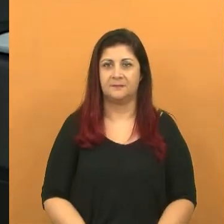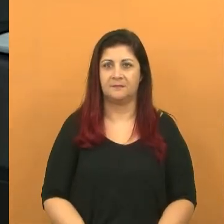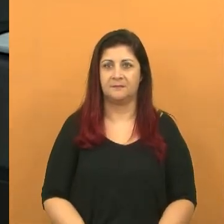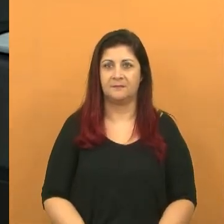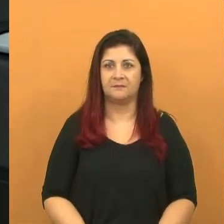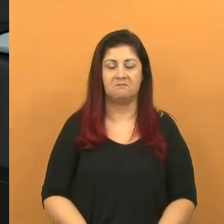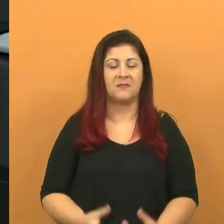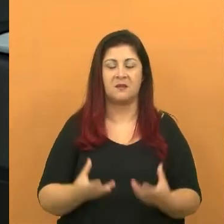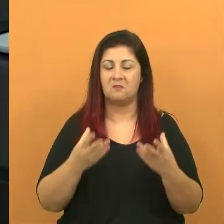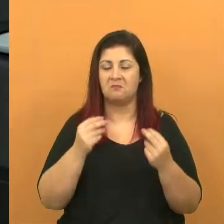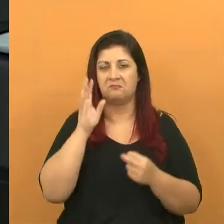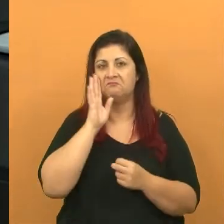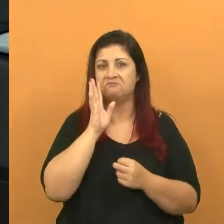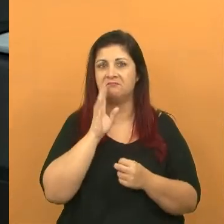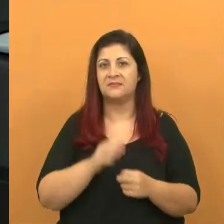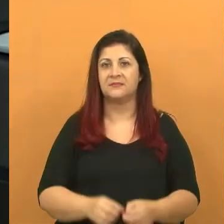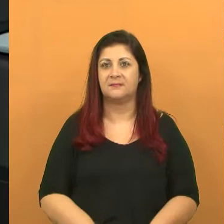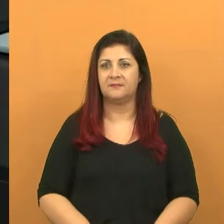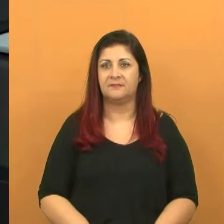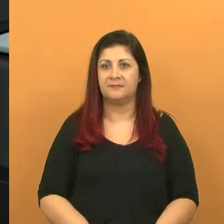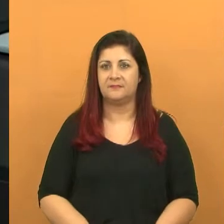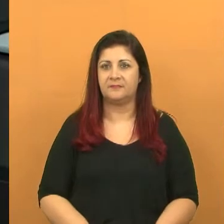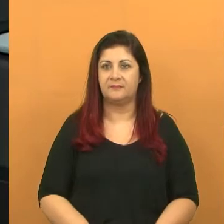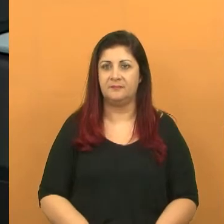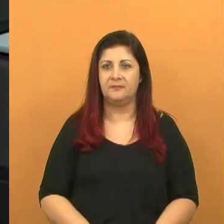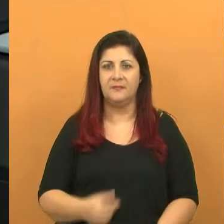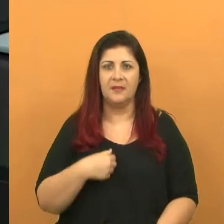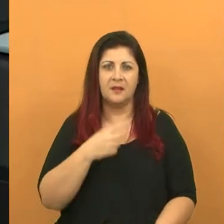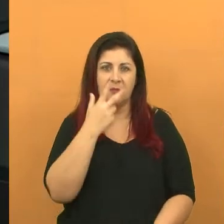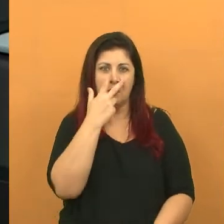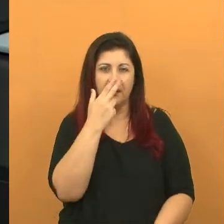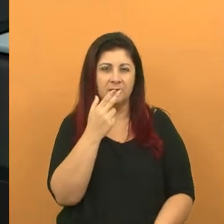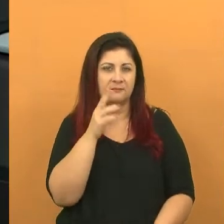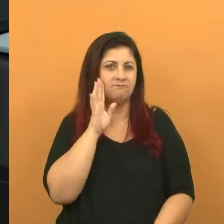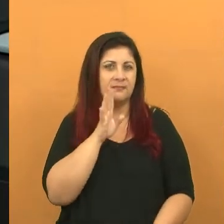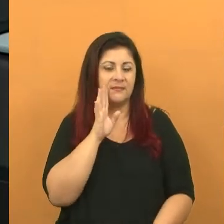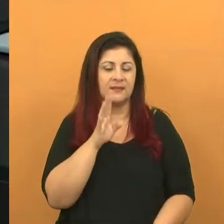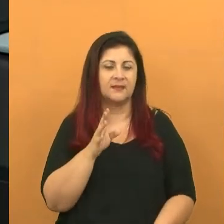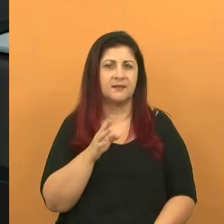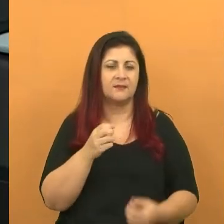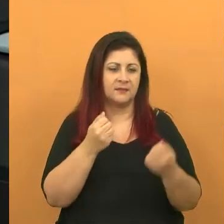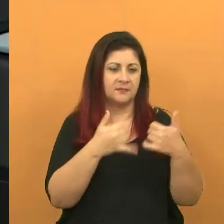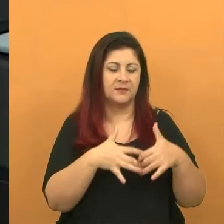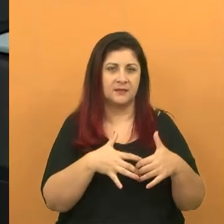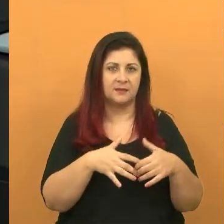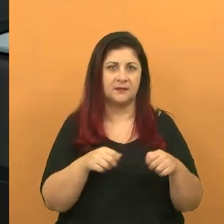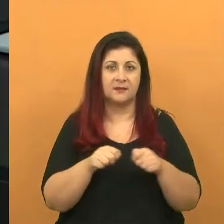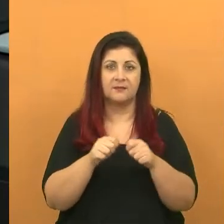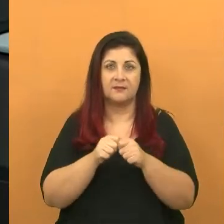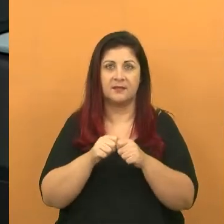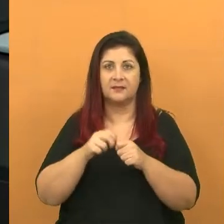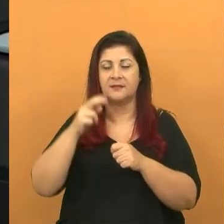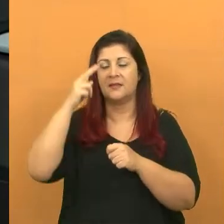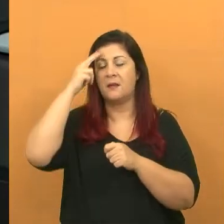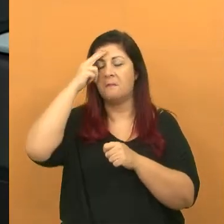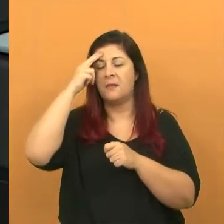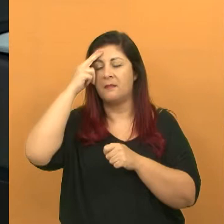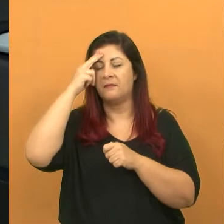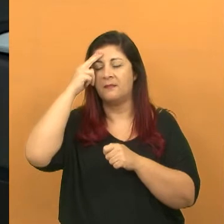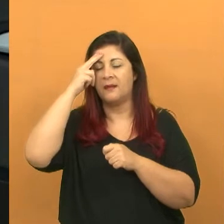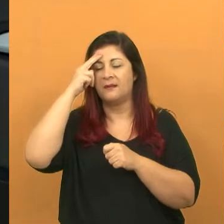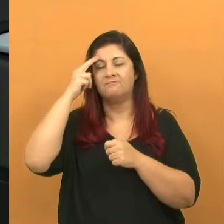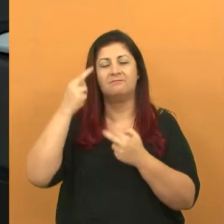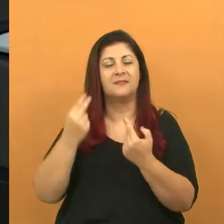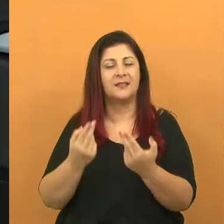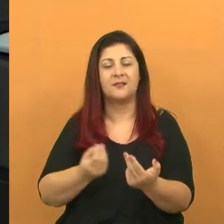Então, eu achei assim muito legal. E tem uma parte aqui que eu achei muito interessante da justificativa, que fala o seguinte: reproduzir a memória é viver novamente